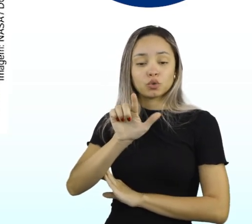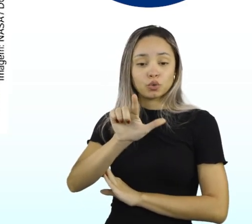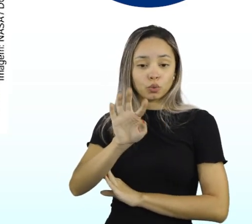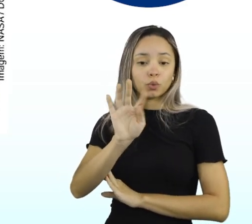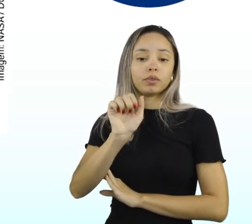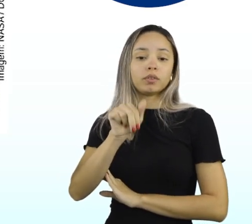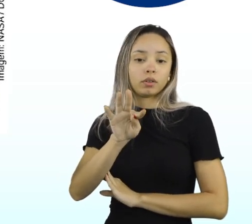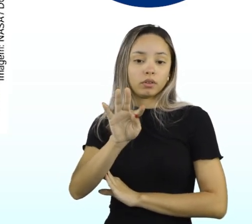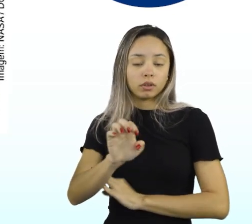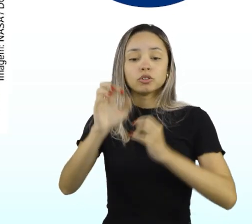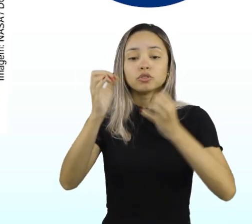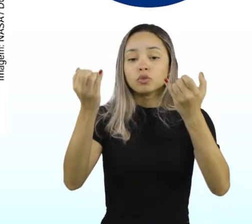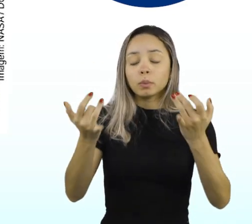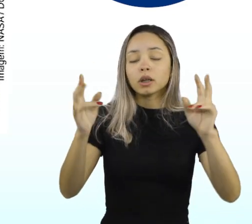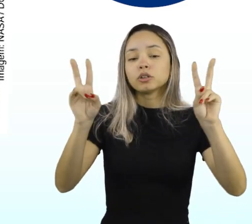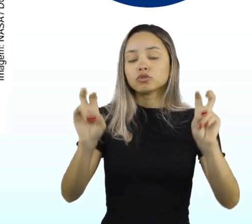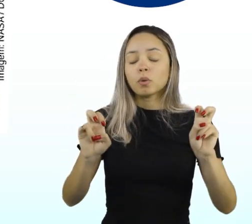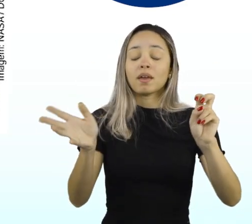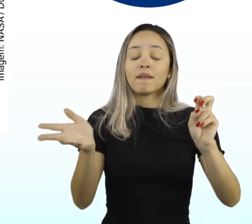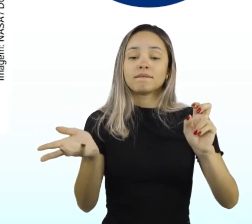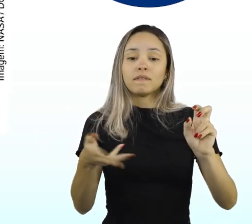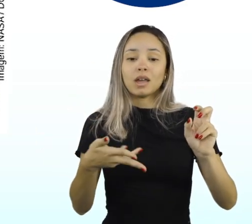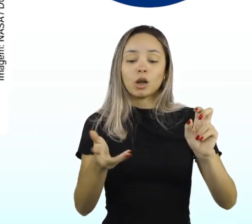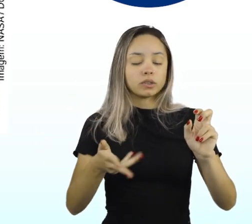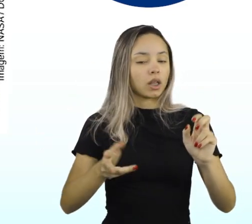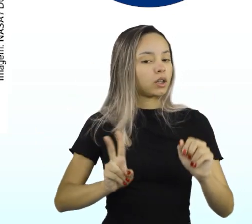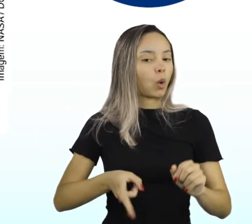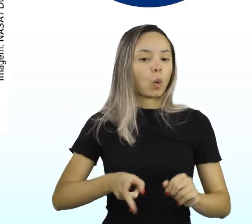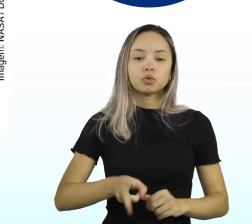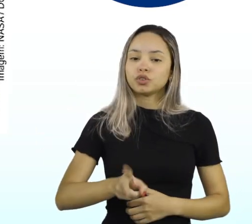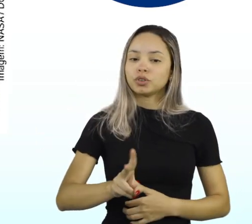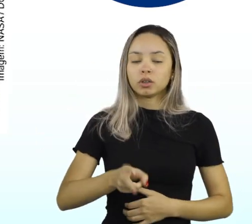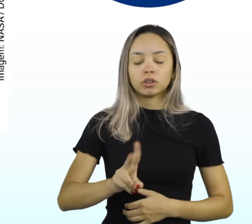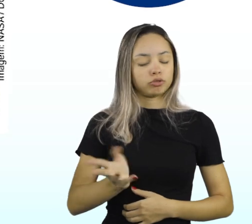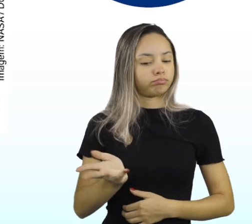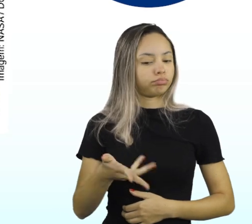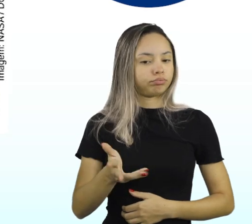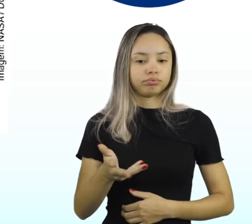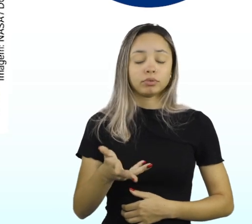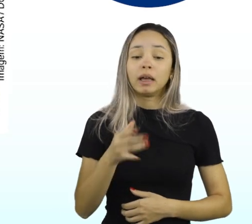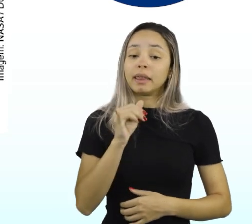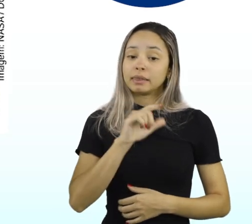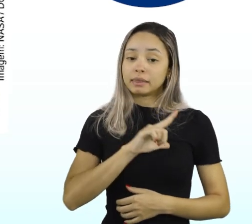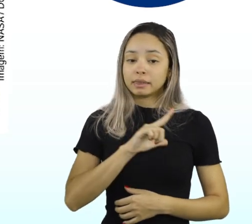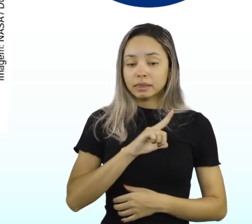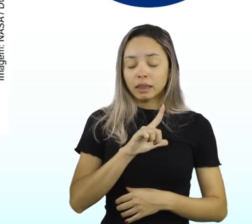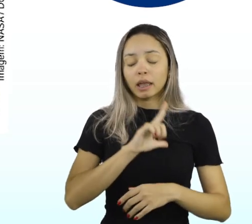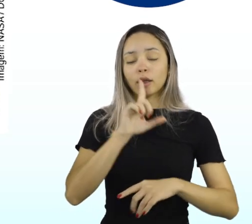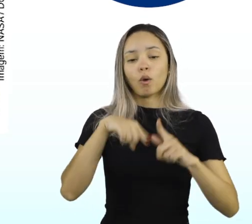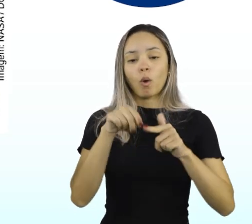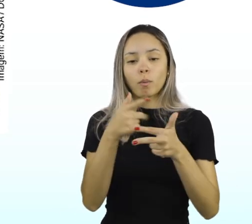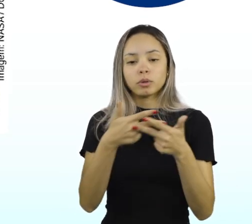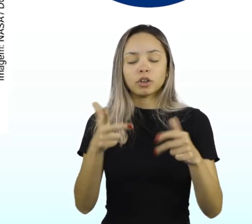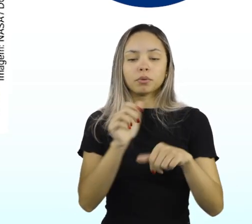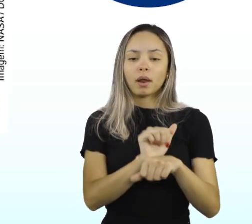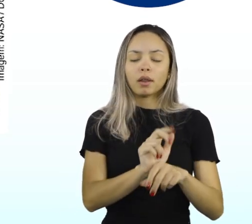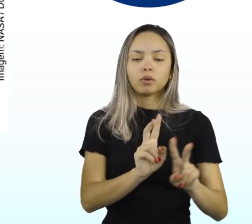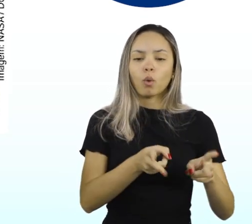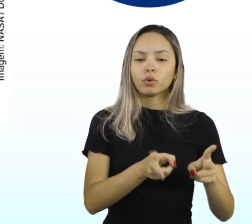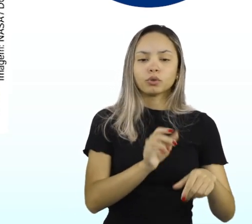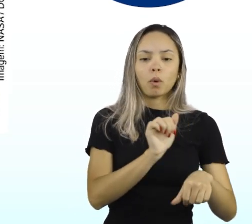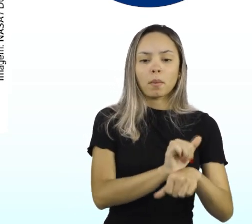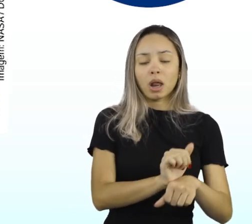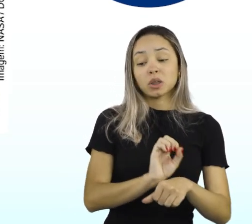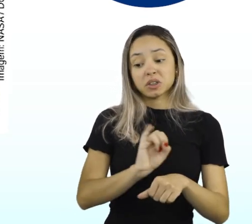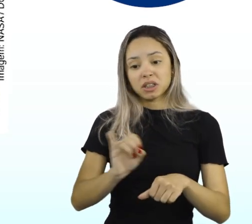a velocidade seja constante. Então, nós temos dois parâmetros. O objeto parado permanece parado, o objeto em movimento